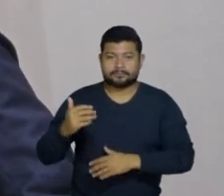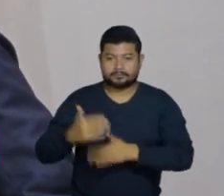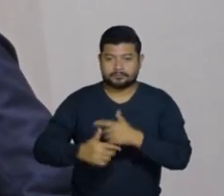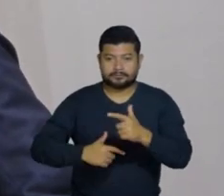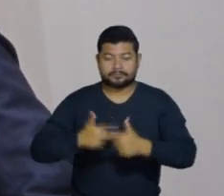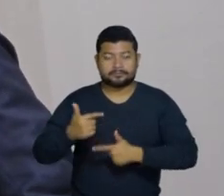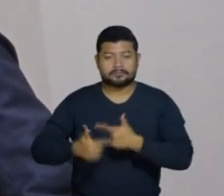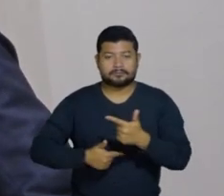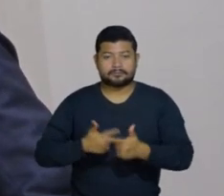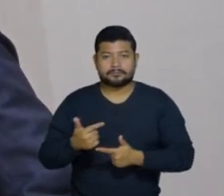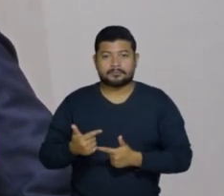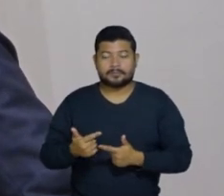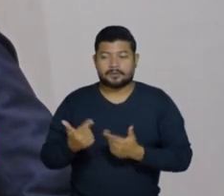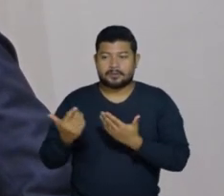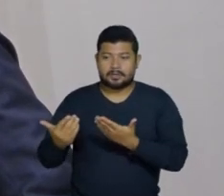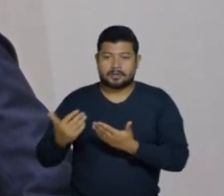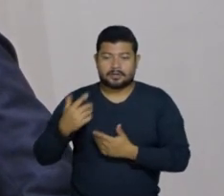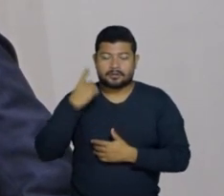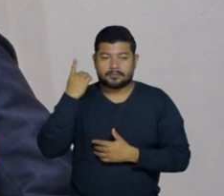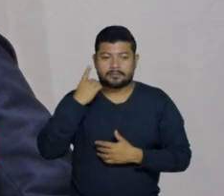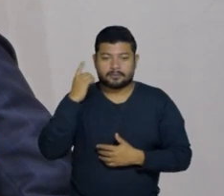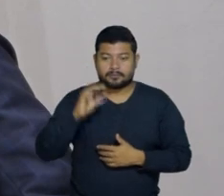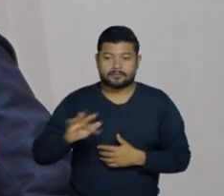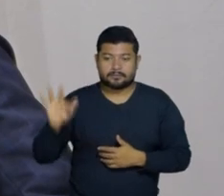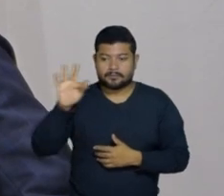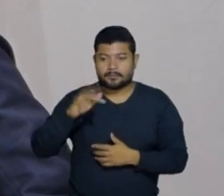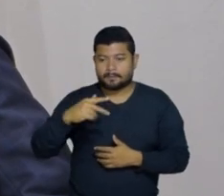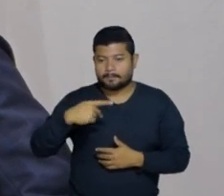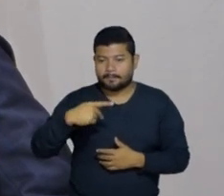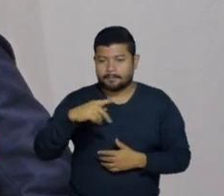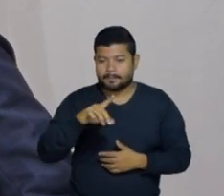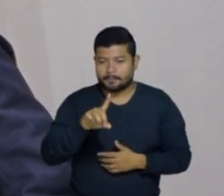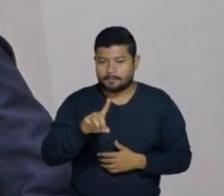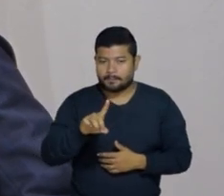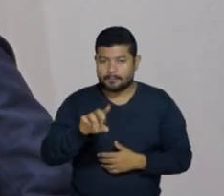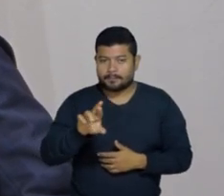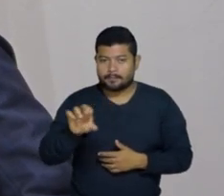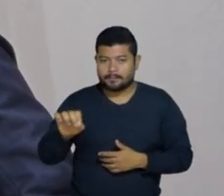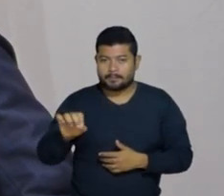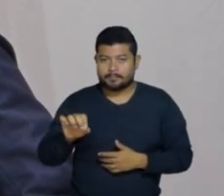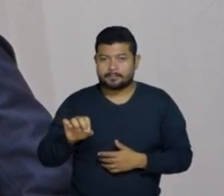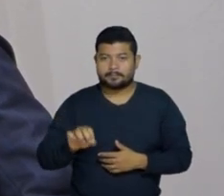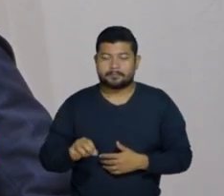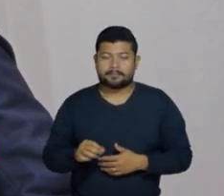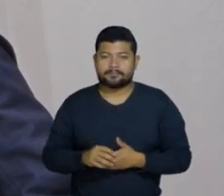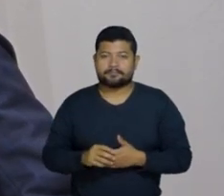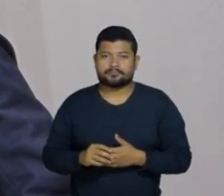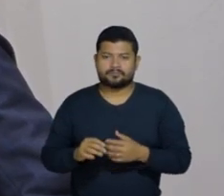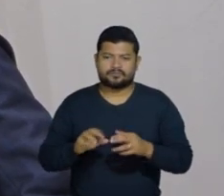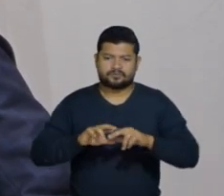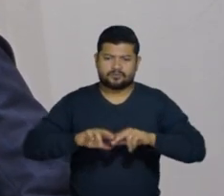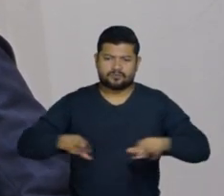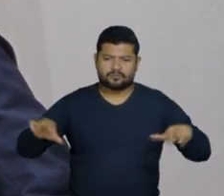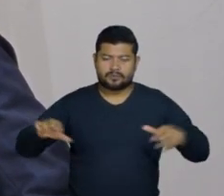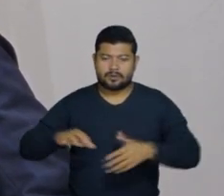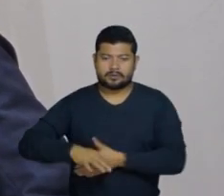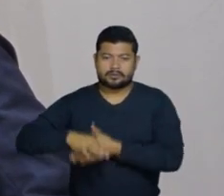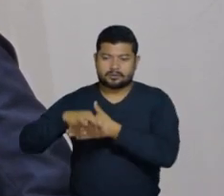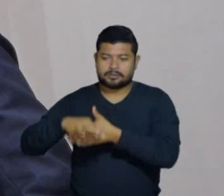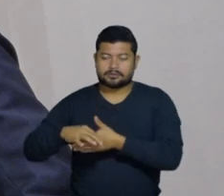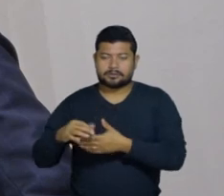Csai, com inúmeras lideranças de Santa